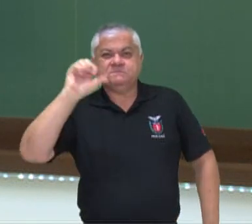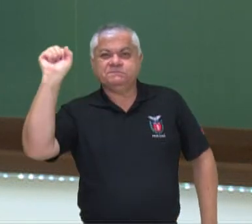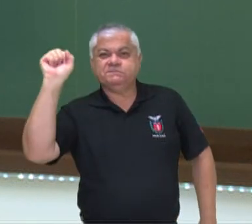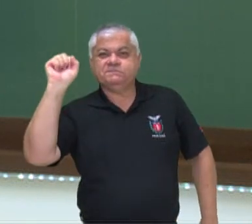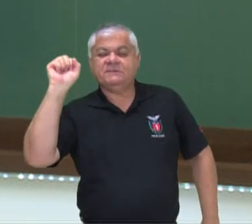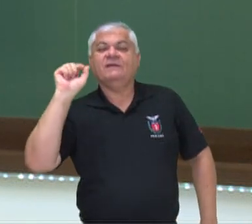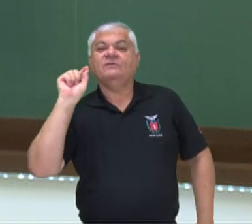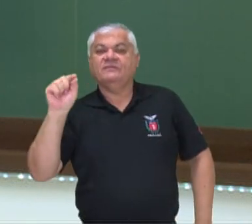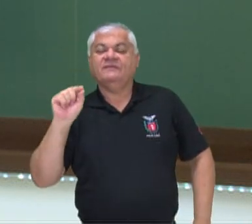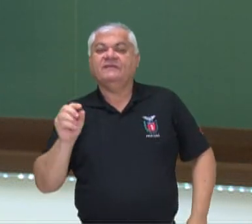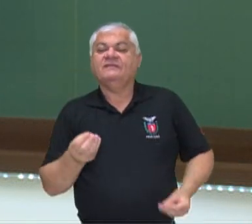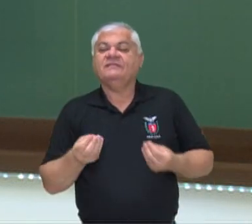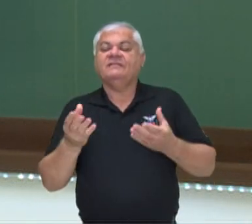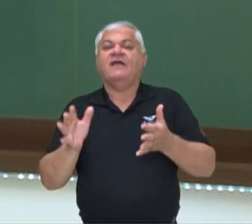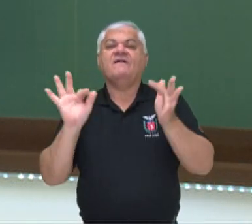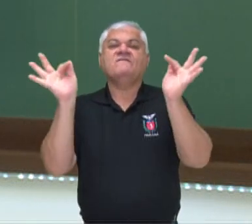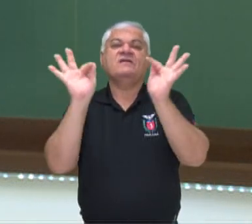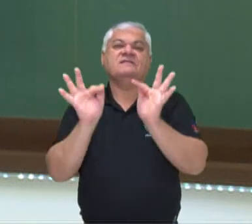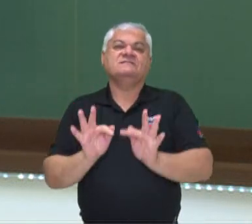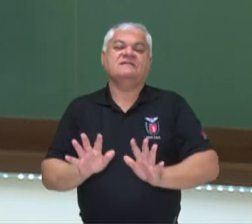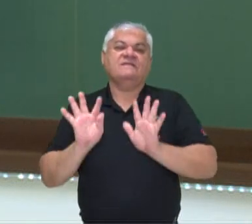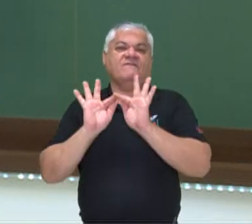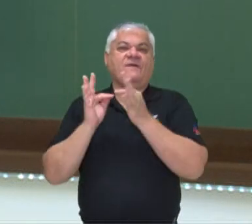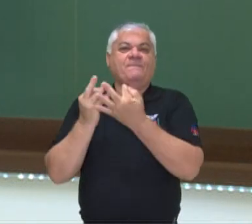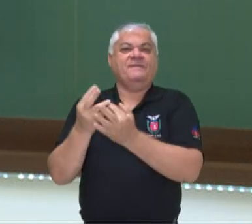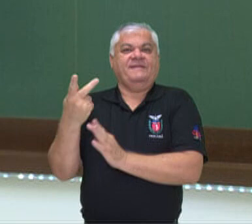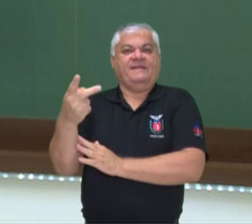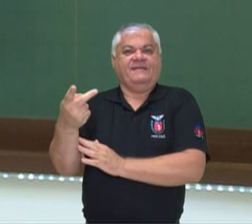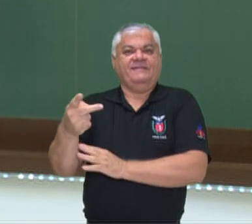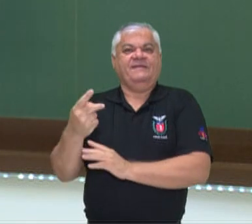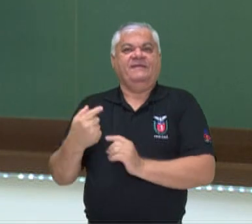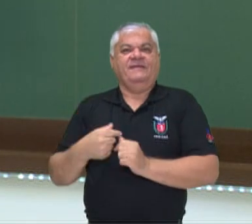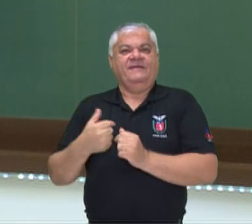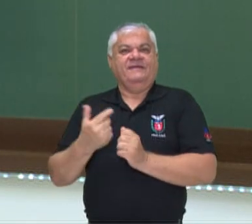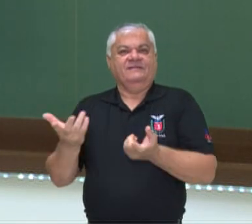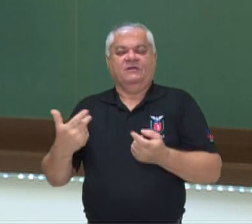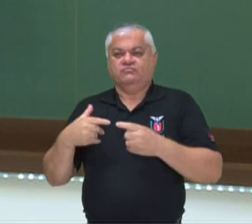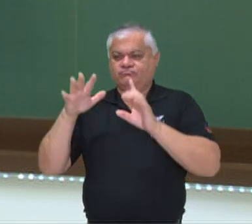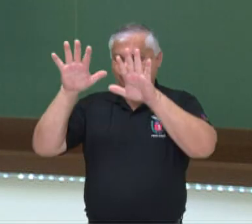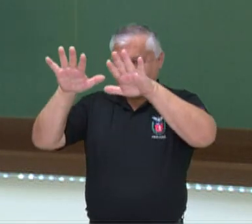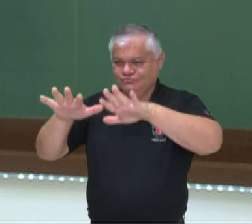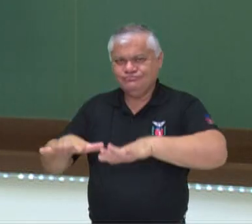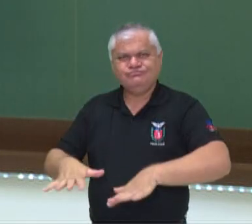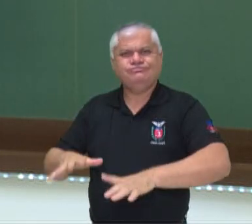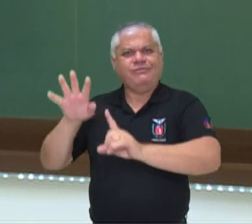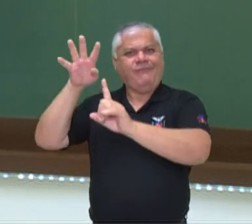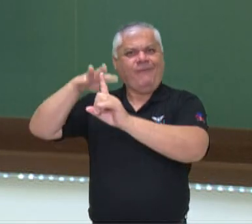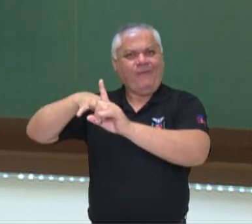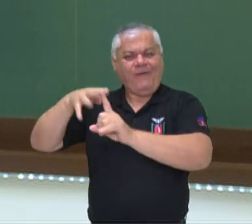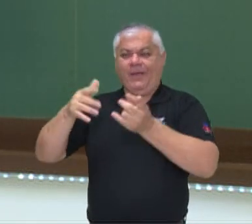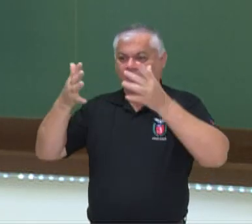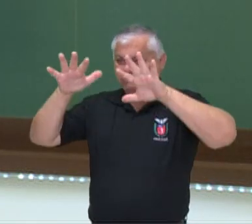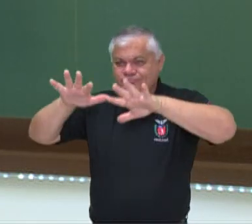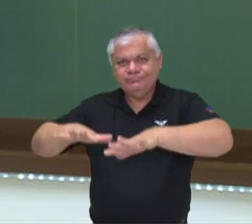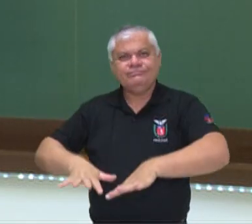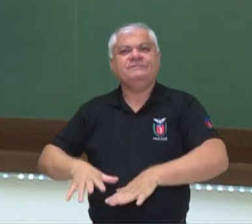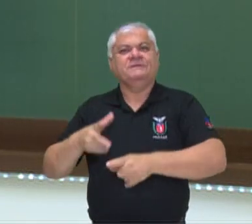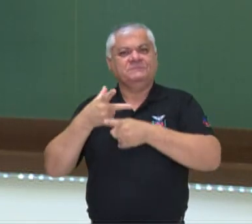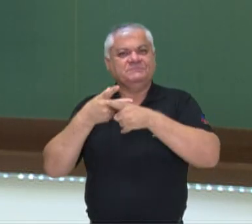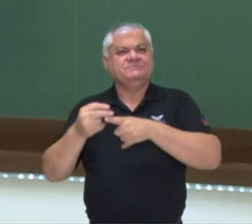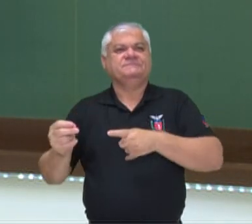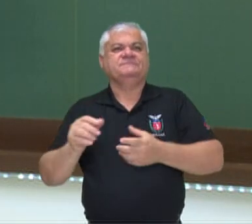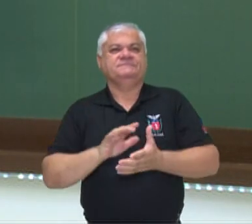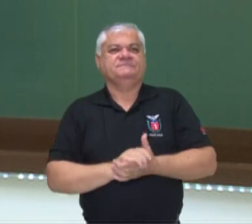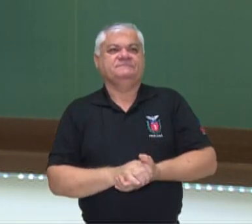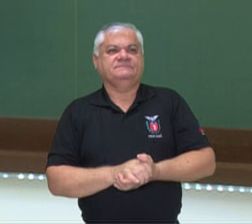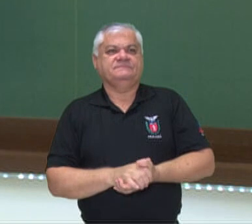trazendo felicidade para a família dele. Ele honra toda a família ao vencer um torneio de Uka-Uka.